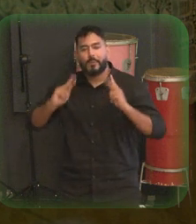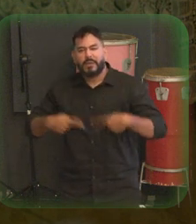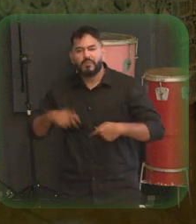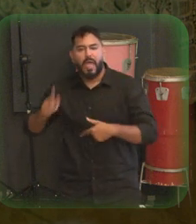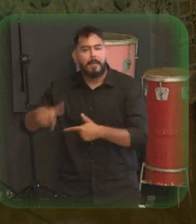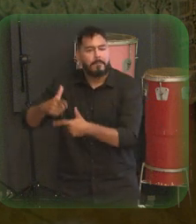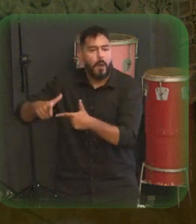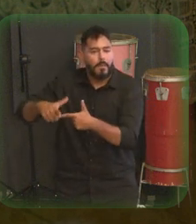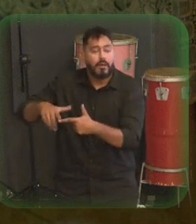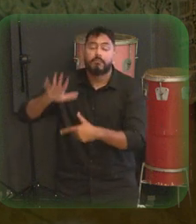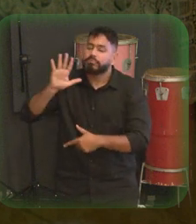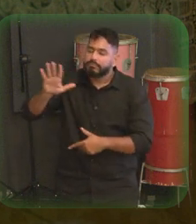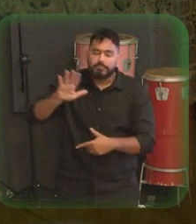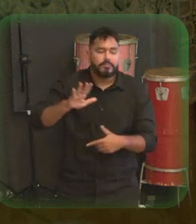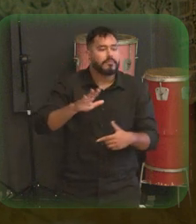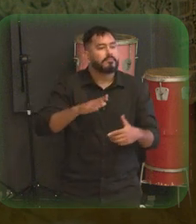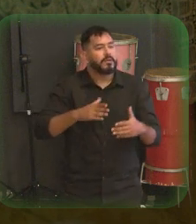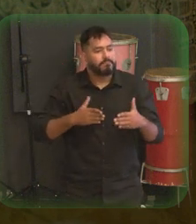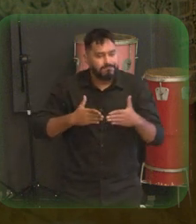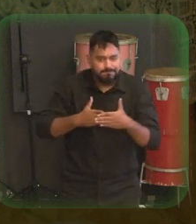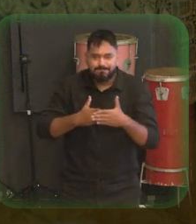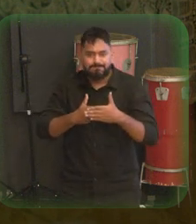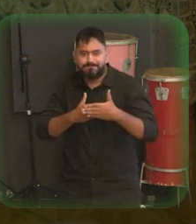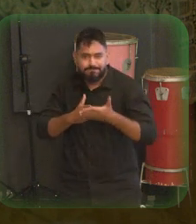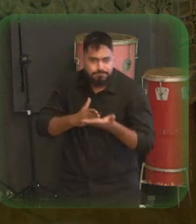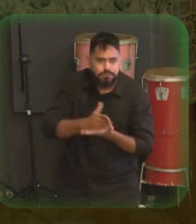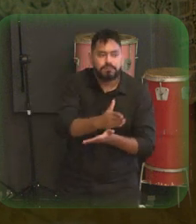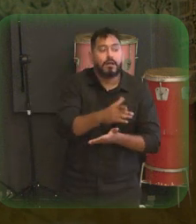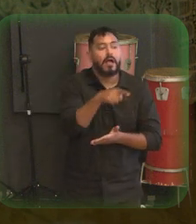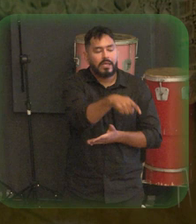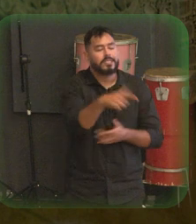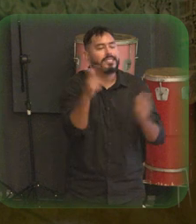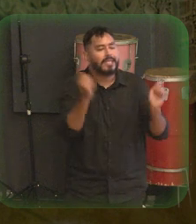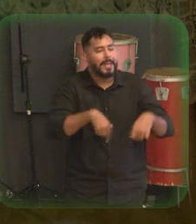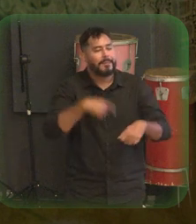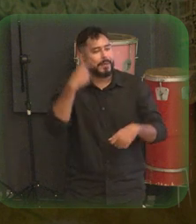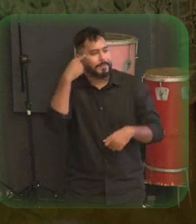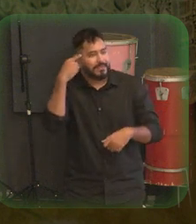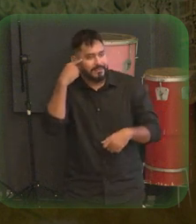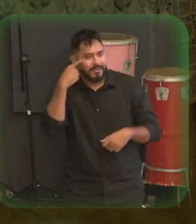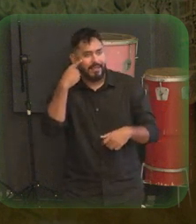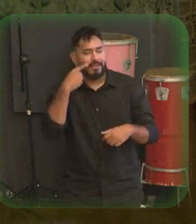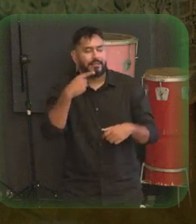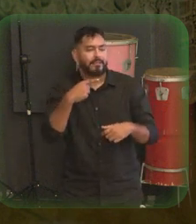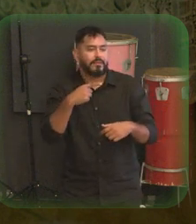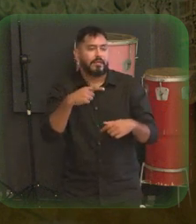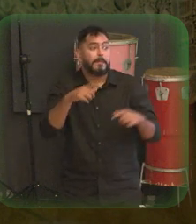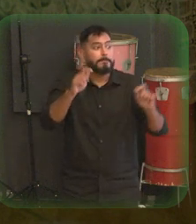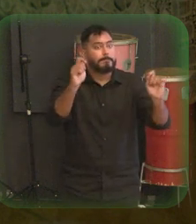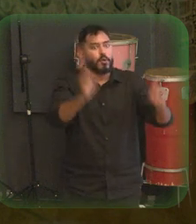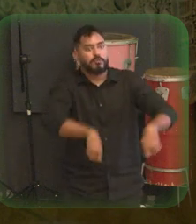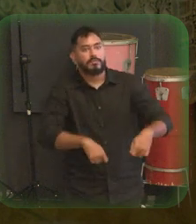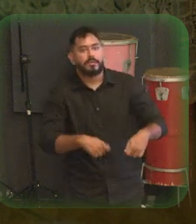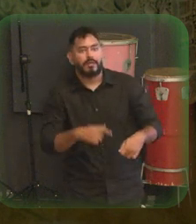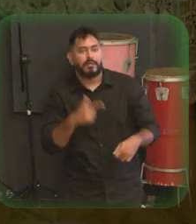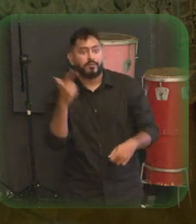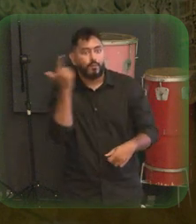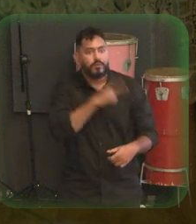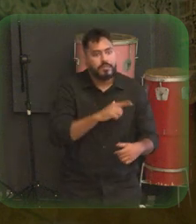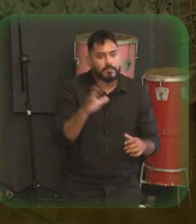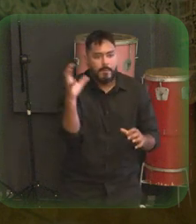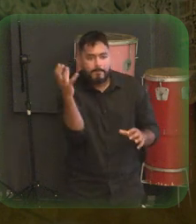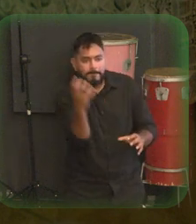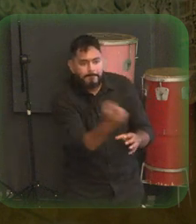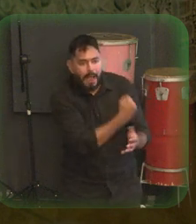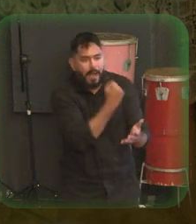que nós vamos poder pensar não naquilo que nós temos que superar, mas nas possibilidades que nós podemos alcançar.